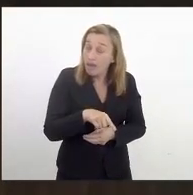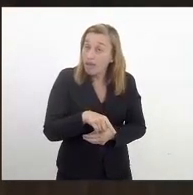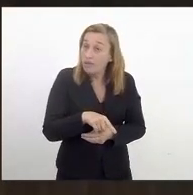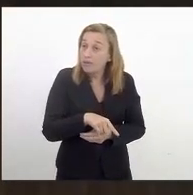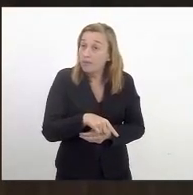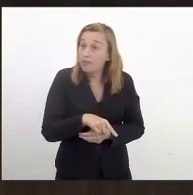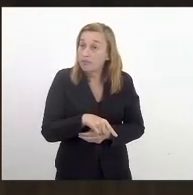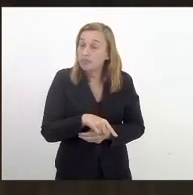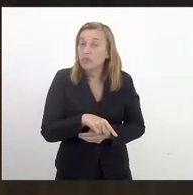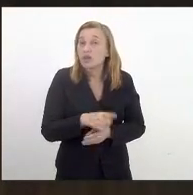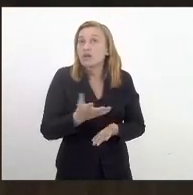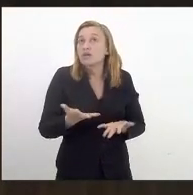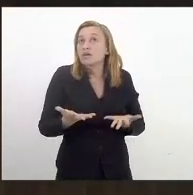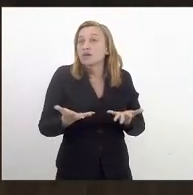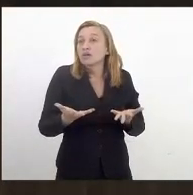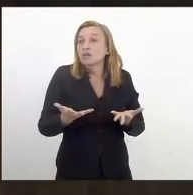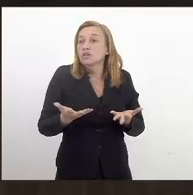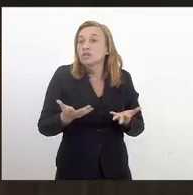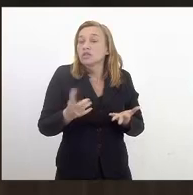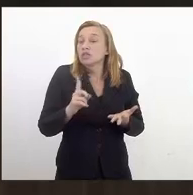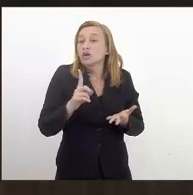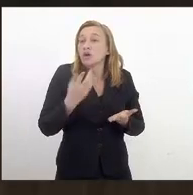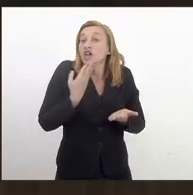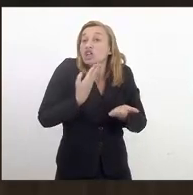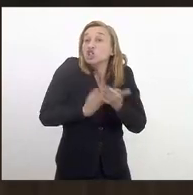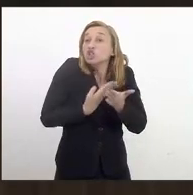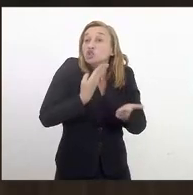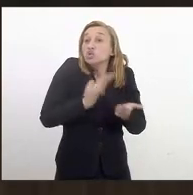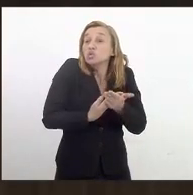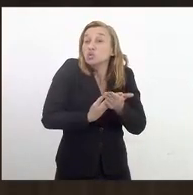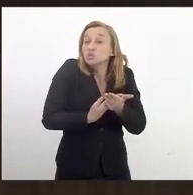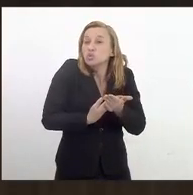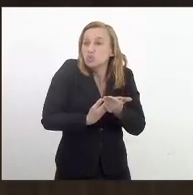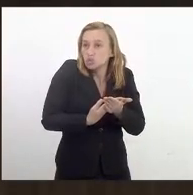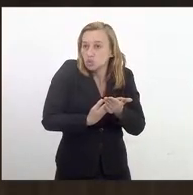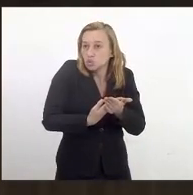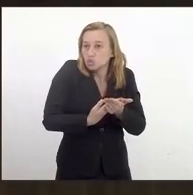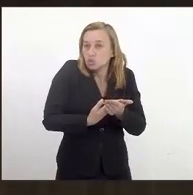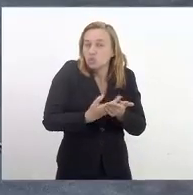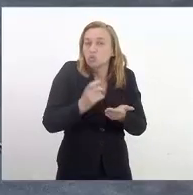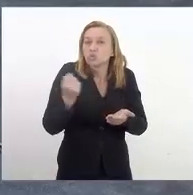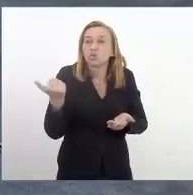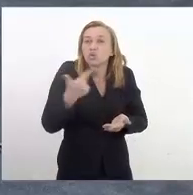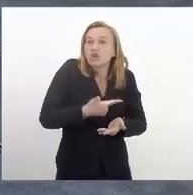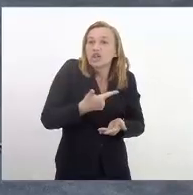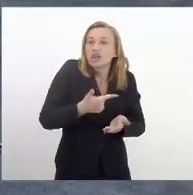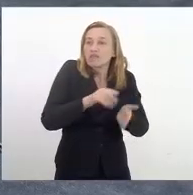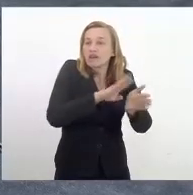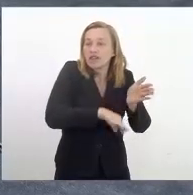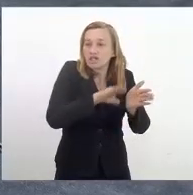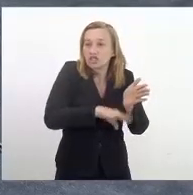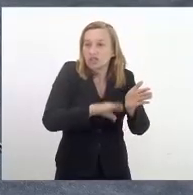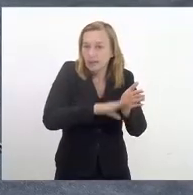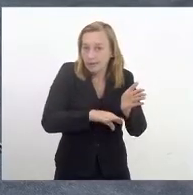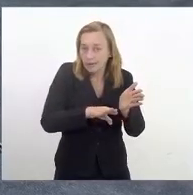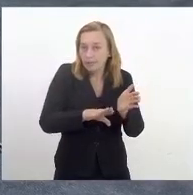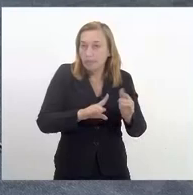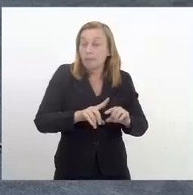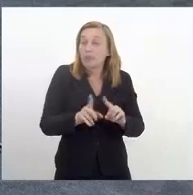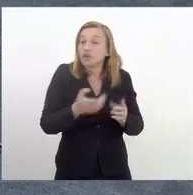não se trata de estudo de presunção do que vai gastar do estudo é estimado